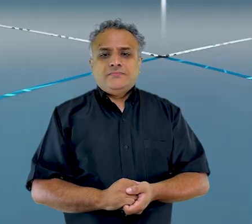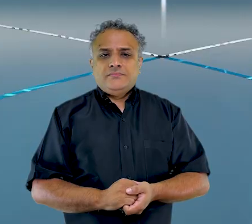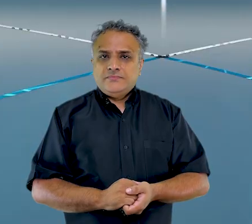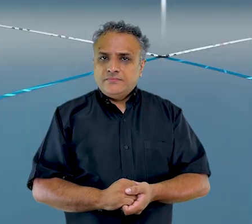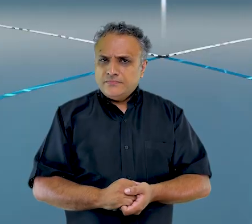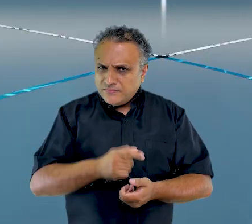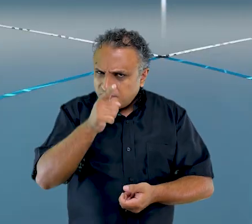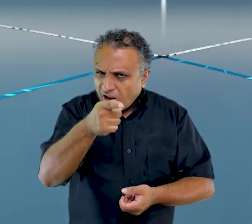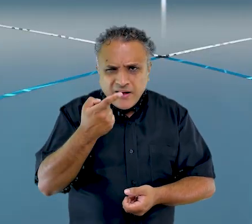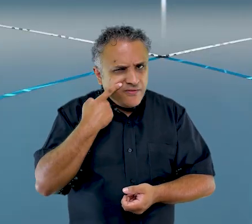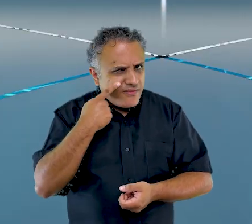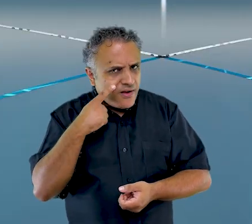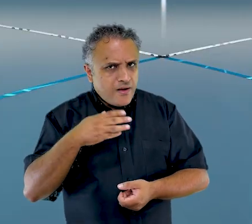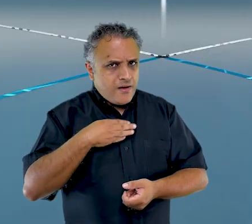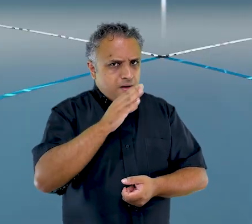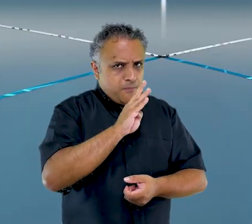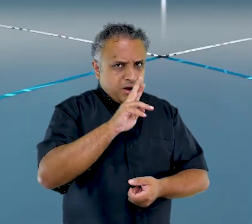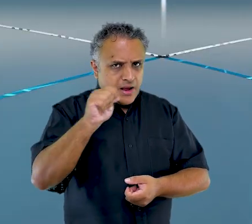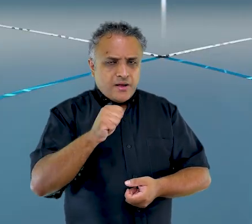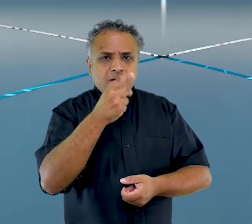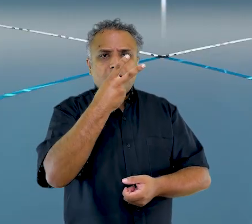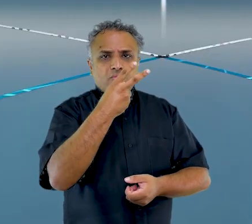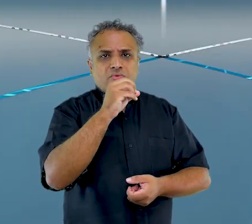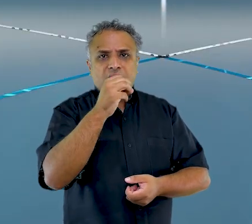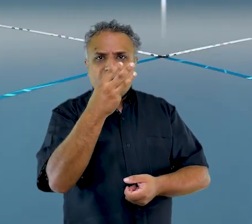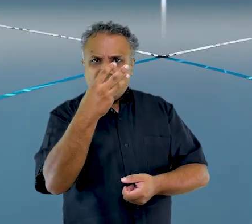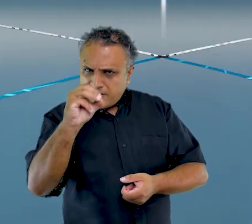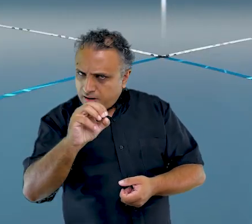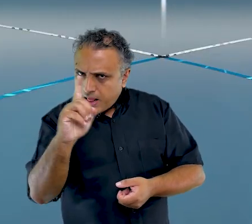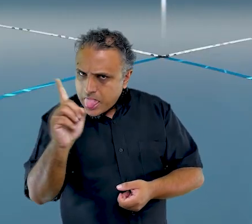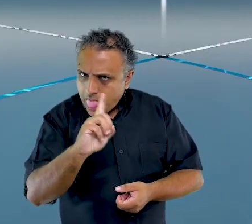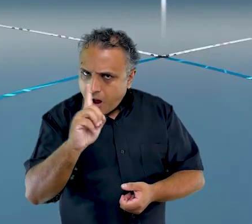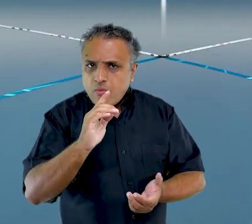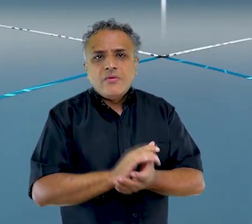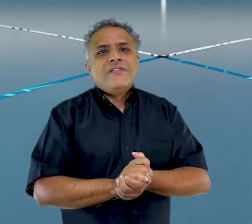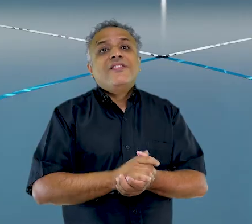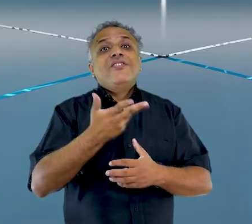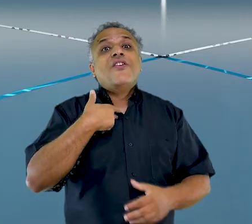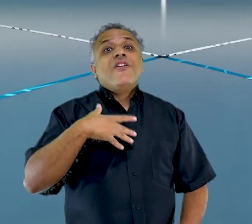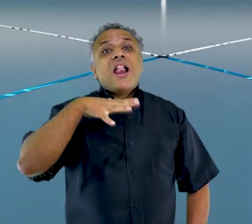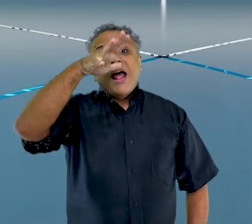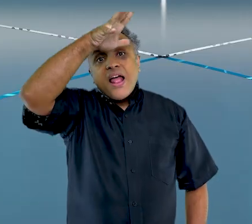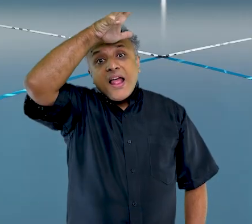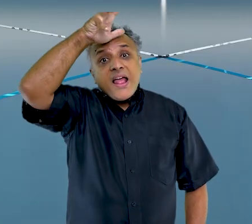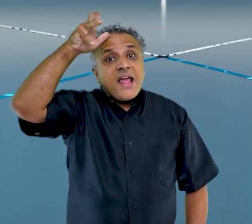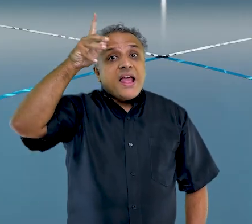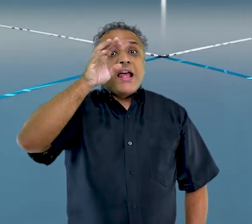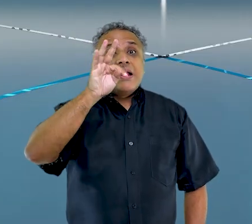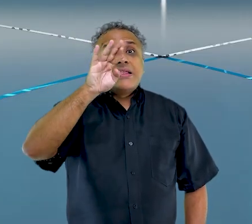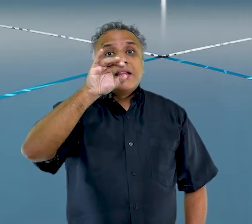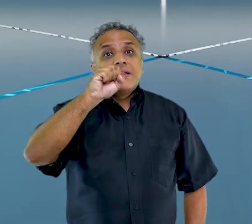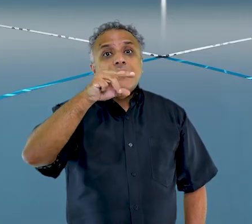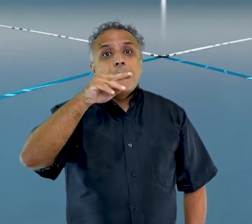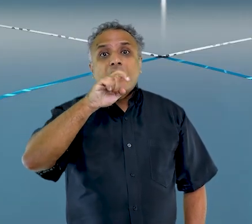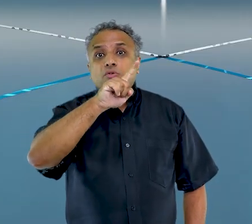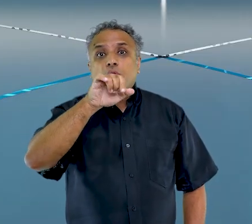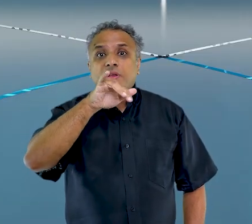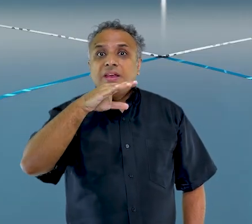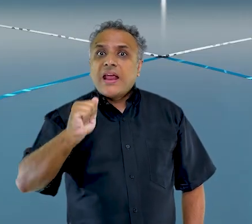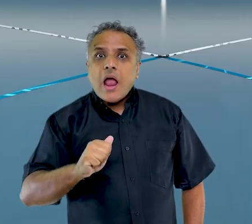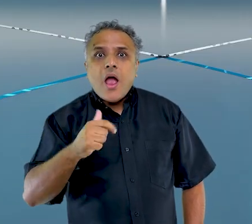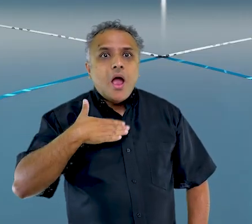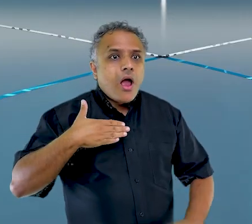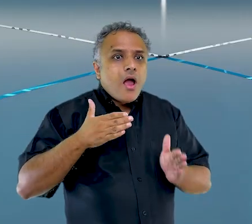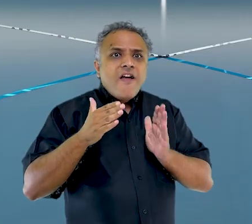Já ouviu falar na BR-230? Não? E se eu falar Transamazônica, a estrada que cortou o coração da